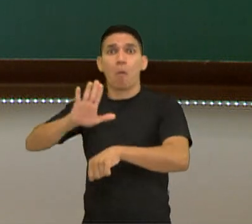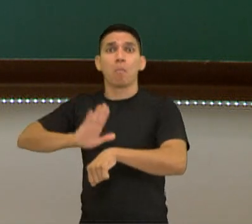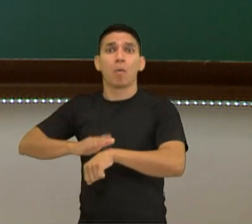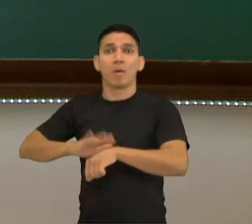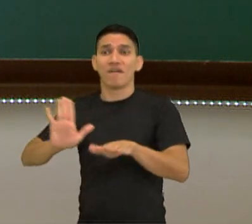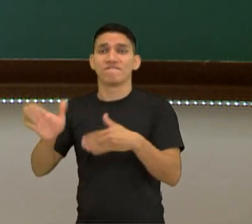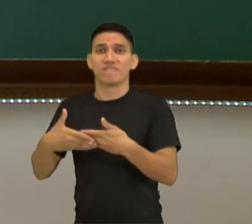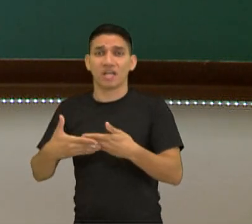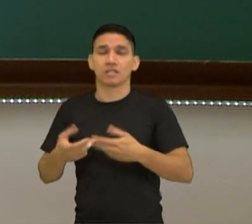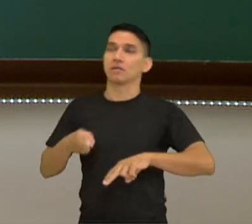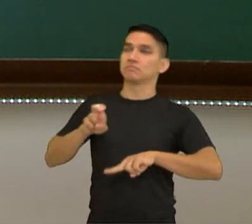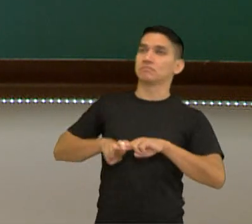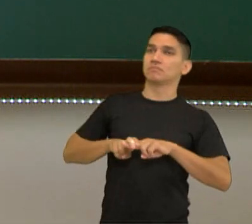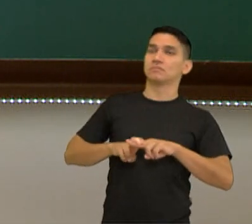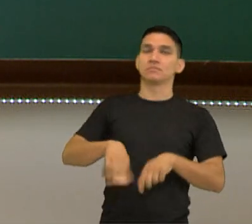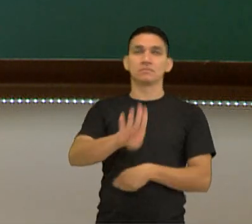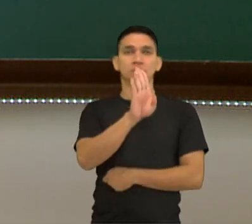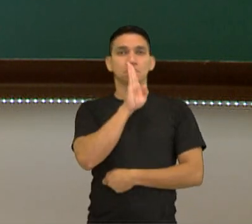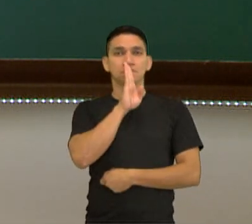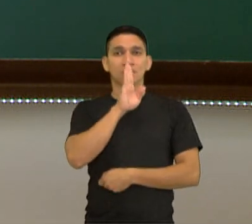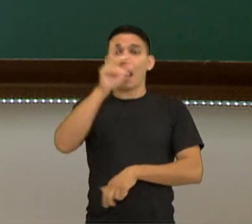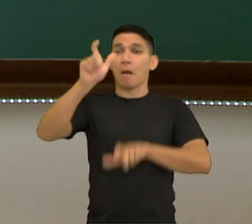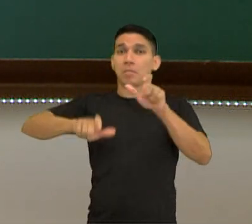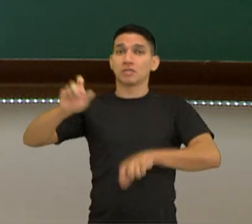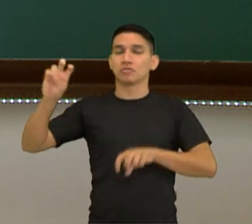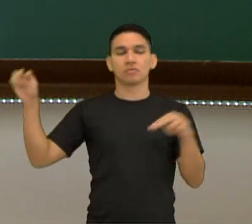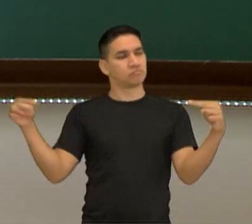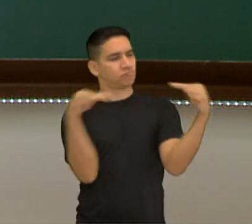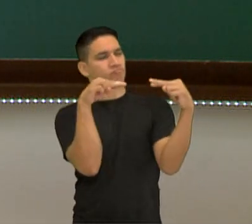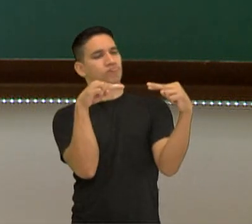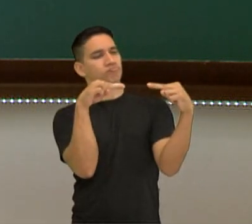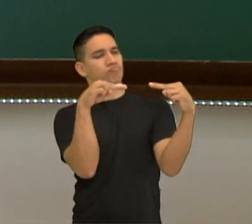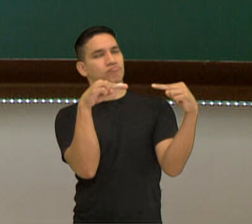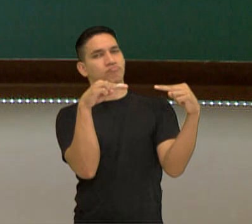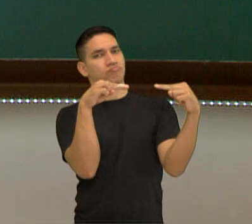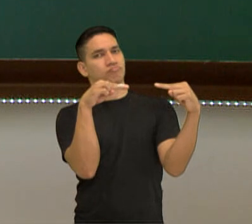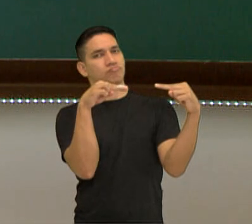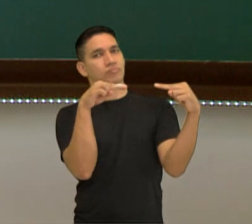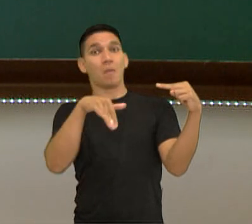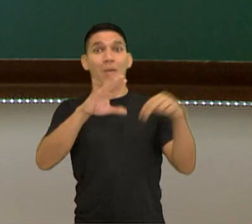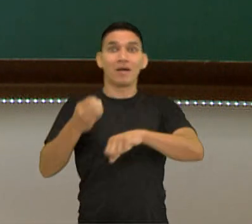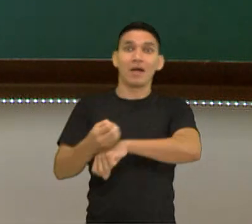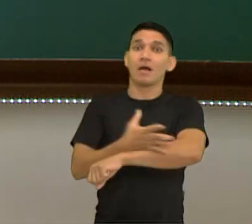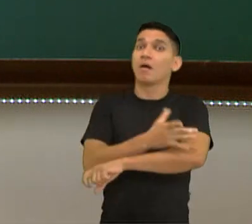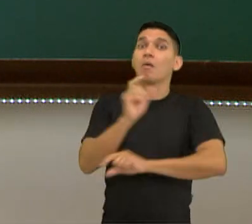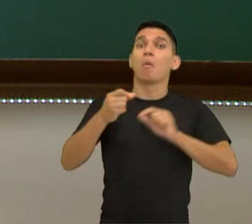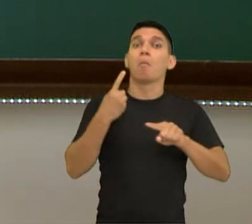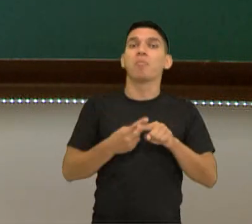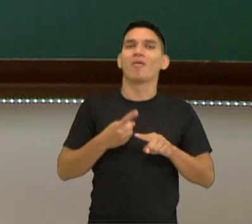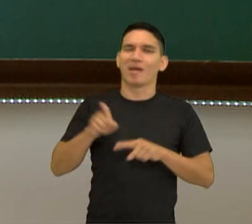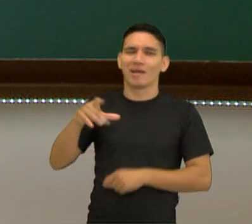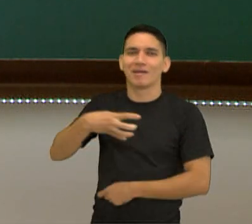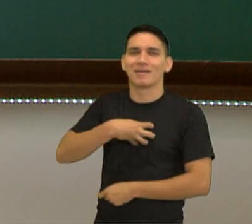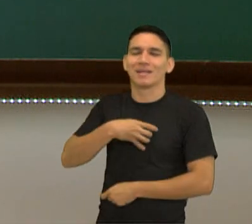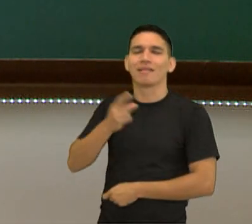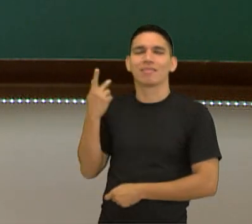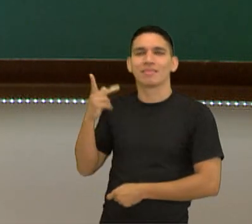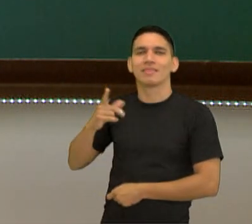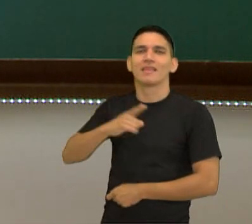poder chegar e sentar na frente dela e olhar cara a cara no olho. A parte mais emocionante é que ela tinha